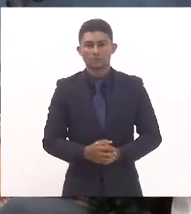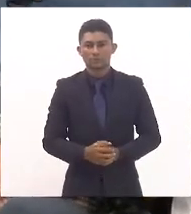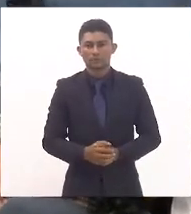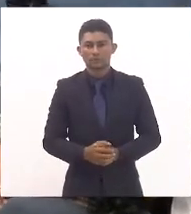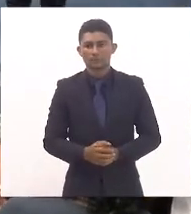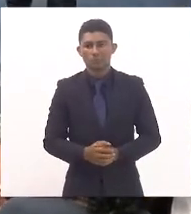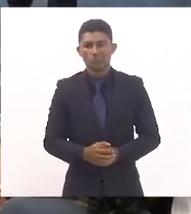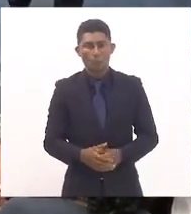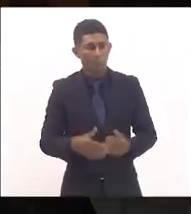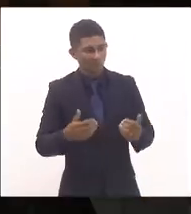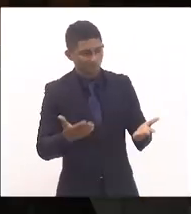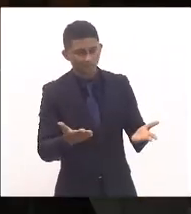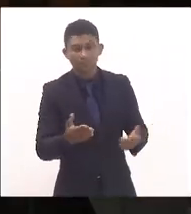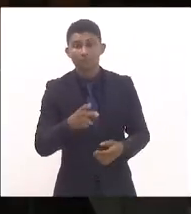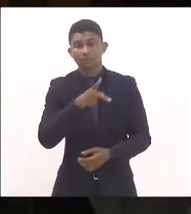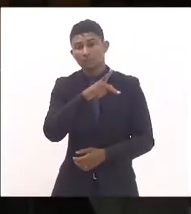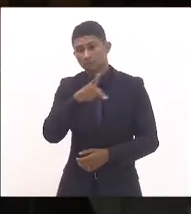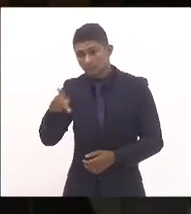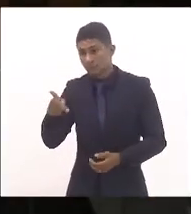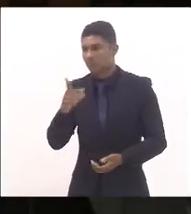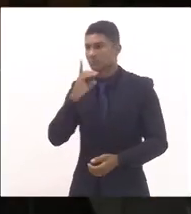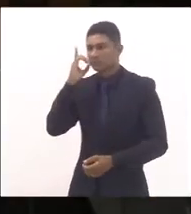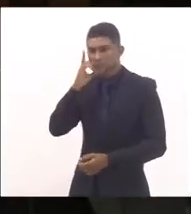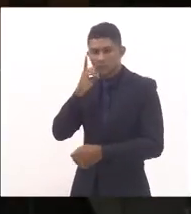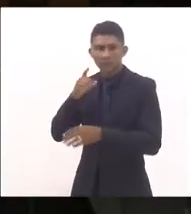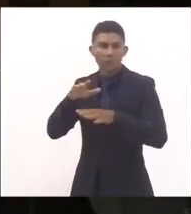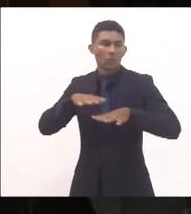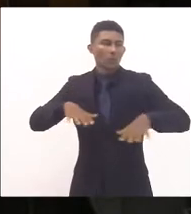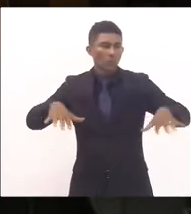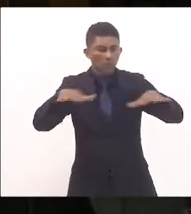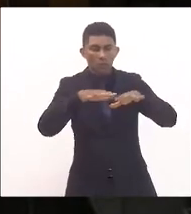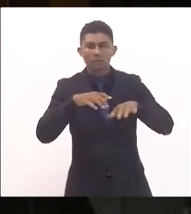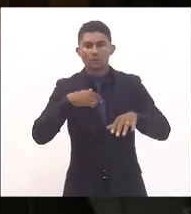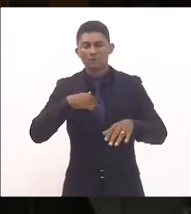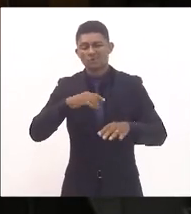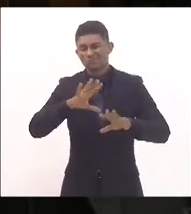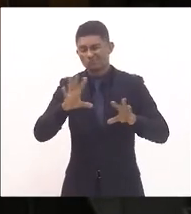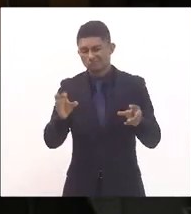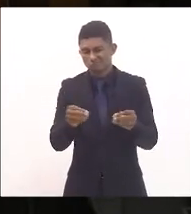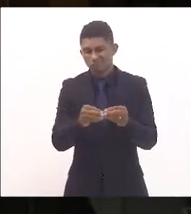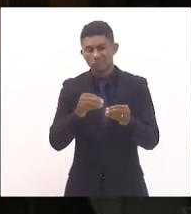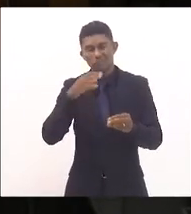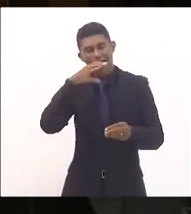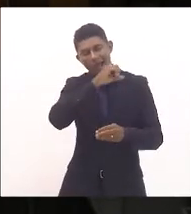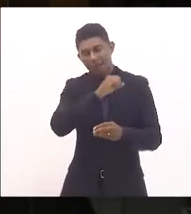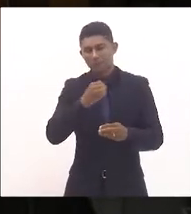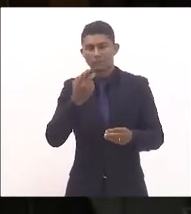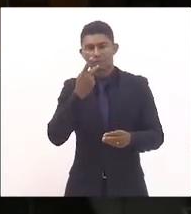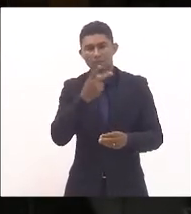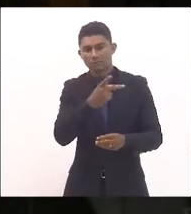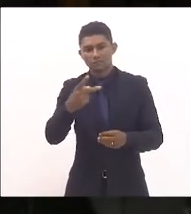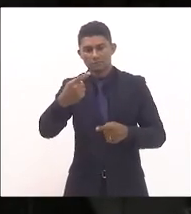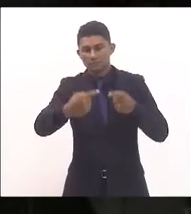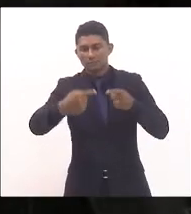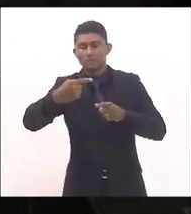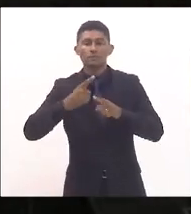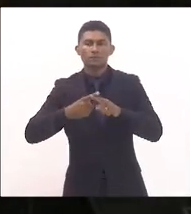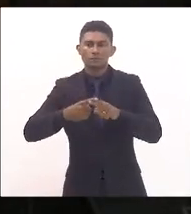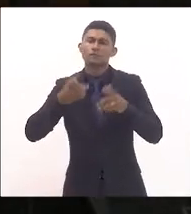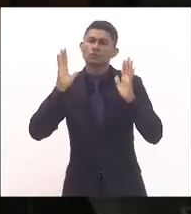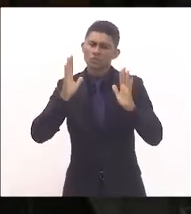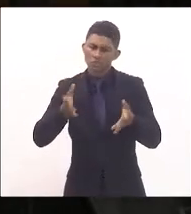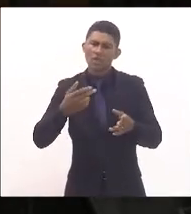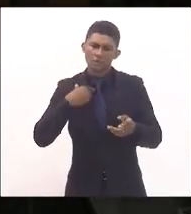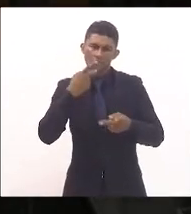Presidente, deputados e deputadas, serei muito breve para debater esse projeto, até porque já levantei as principais questões que me levaram